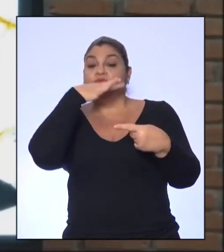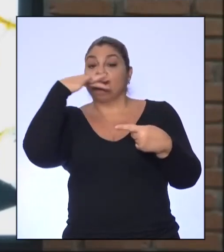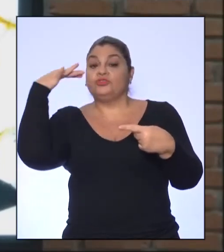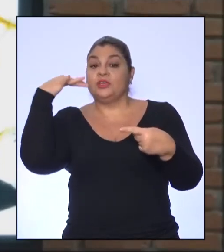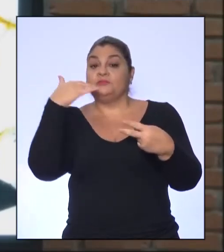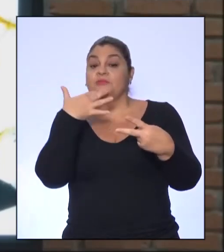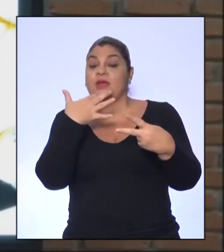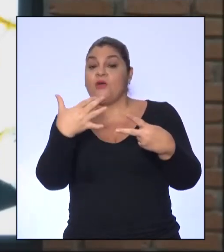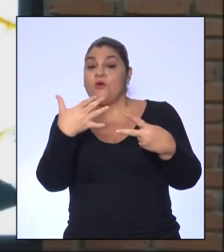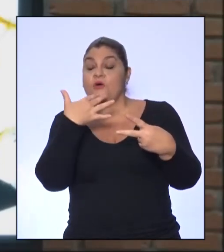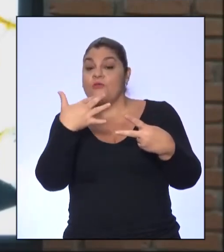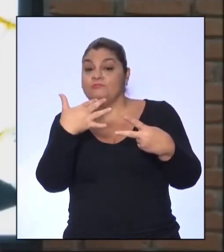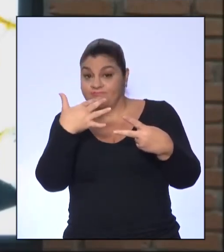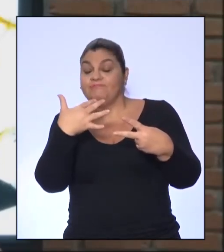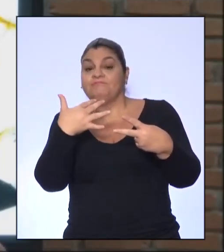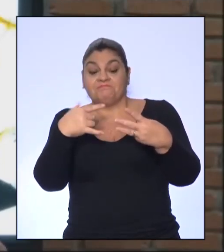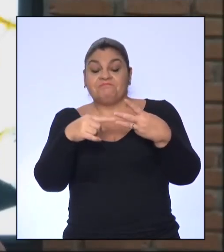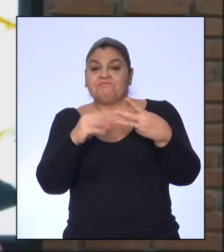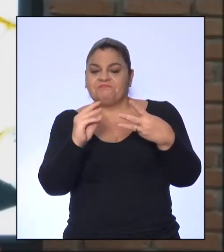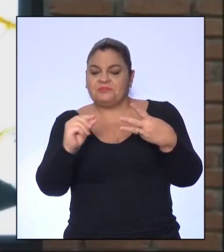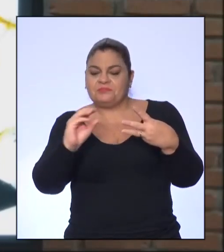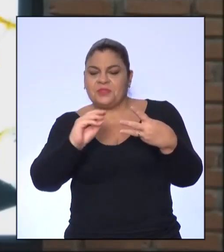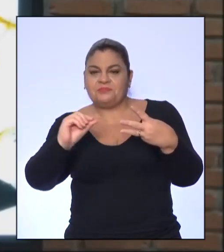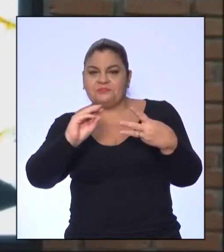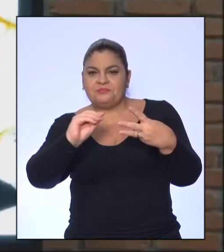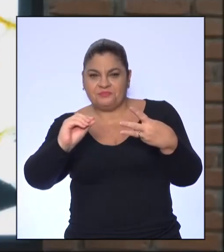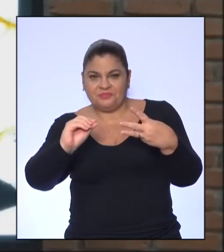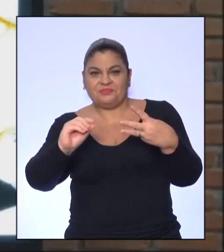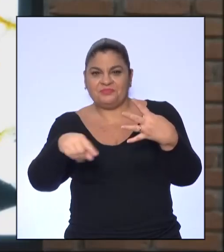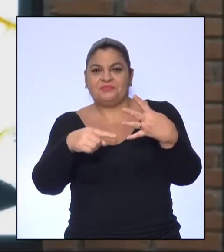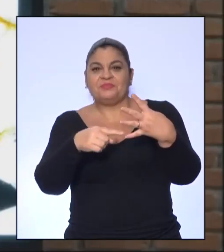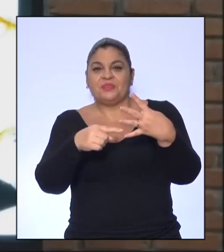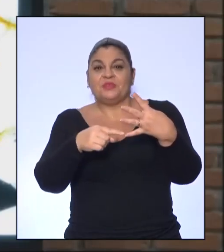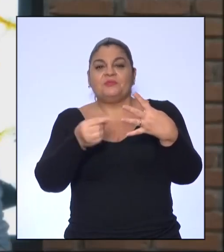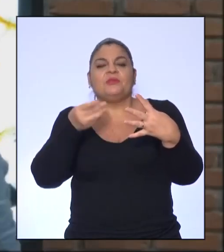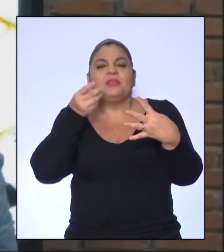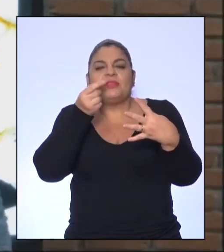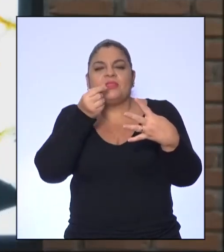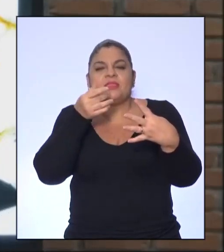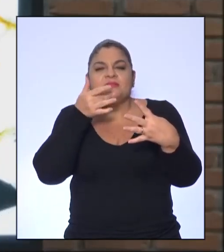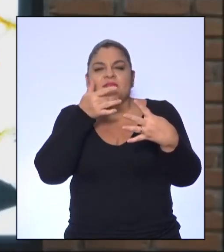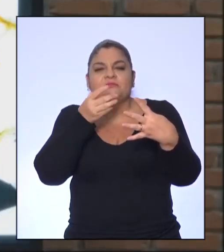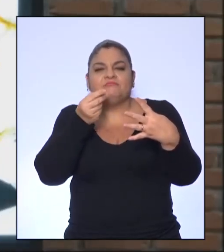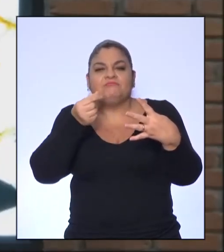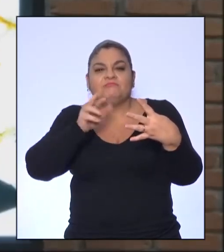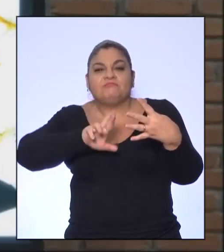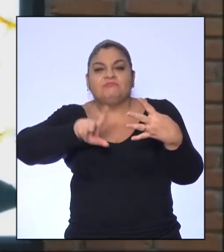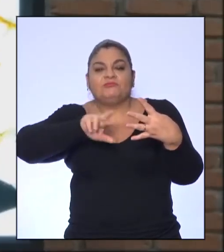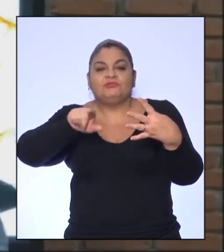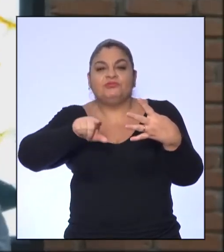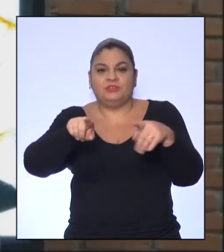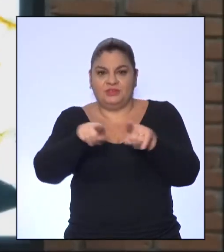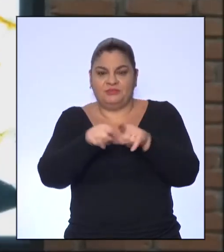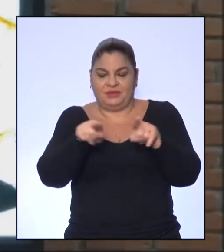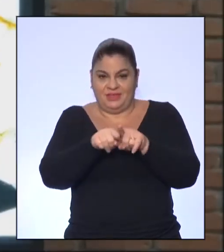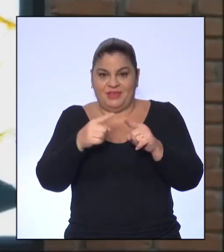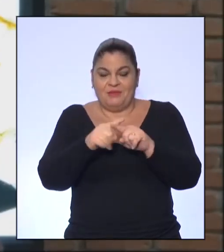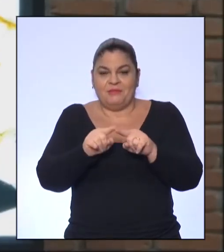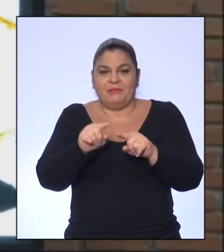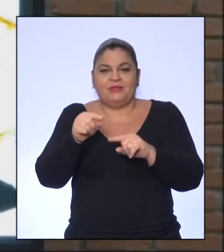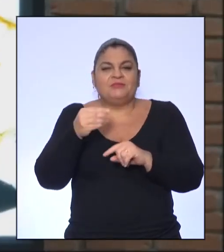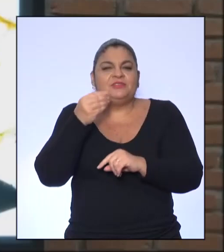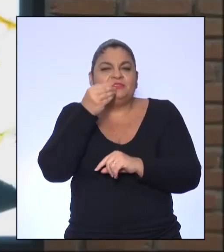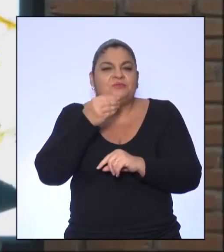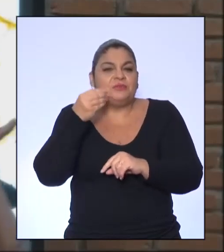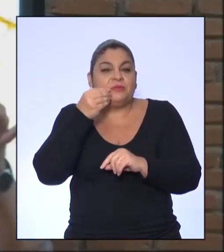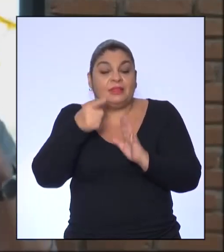a cor, mudou a textura, mudou o sabor. Se você pegar um pedacinho, não precisa, tá? Mas se pegar um pedacinho de